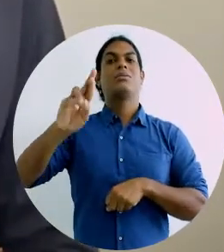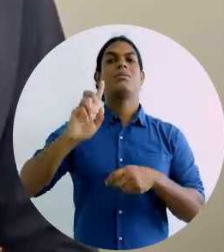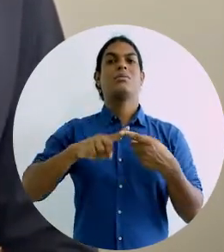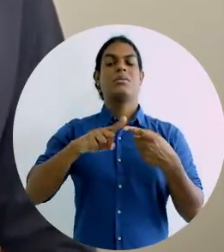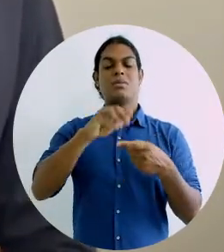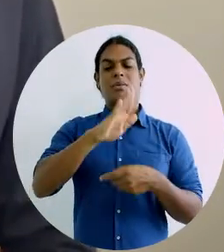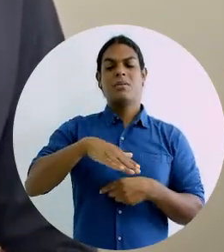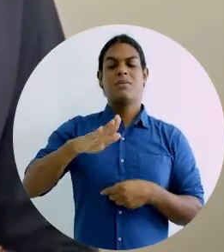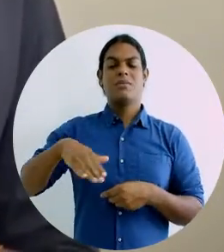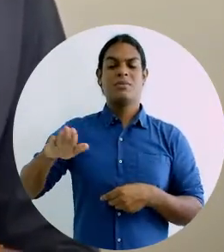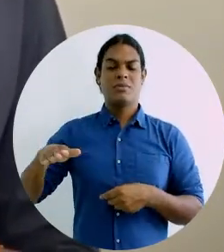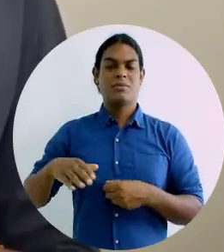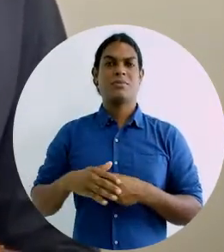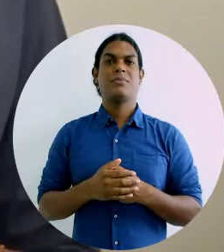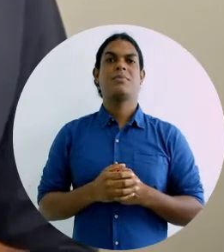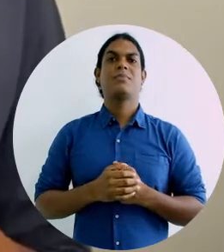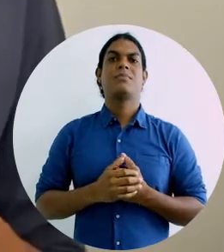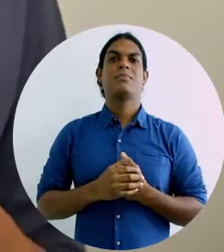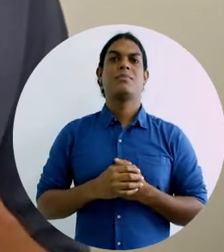porque